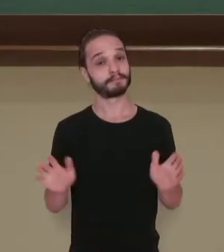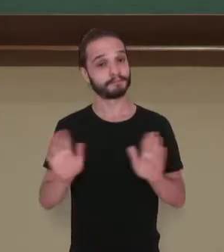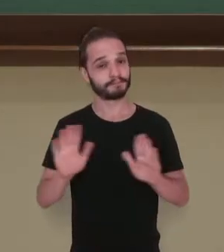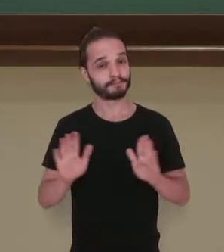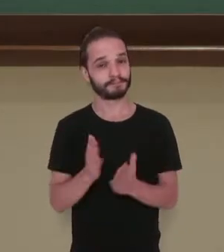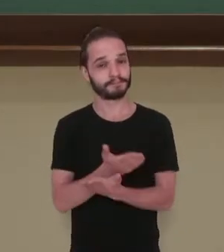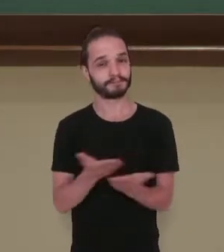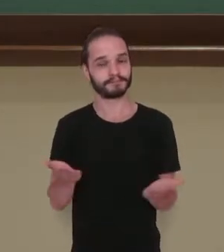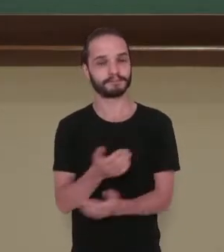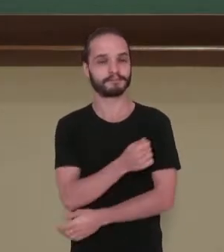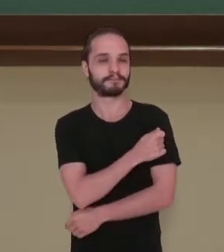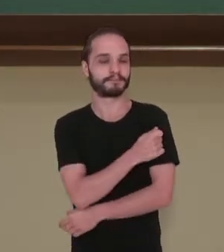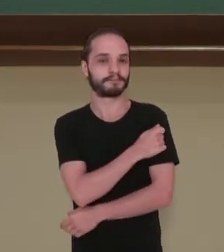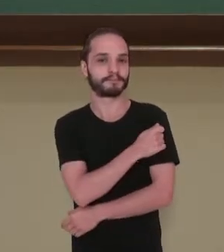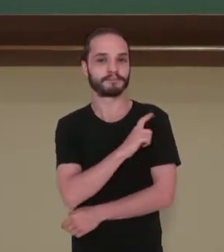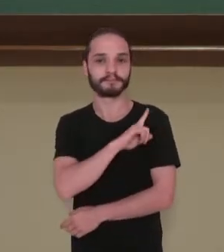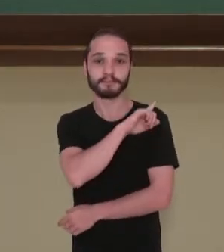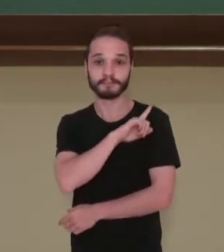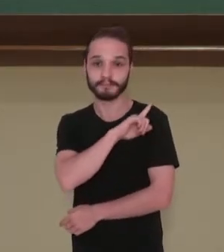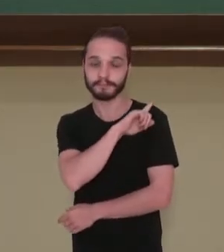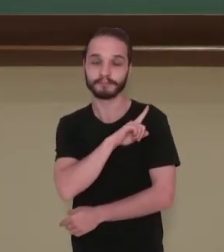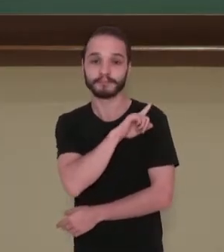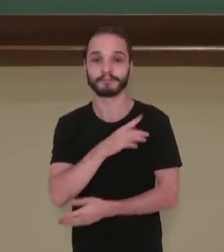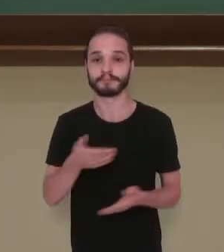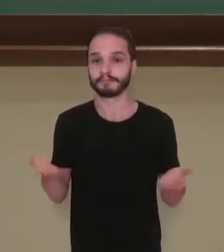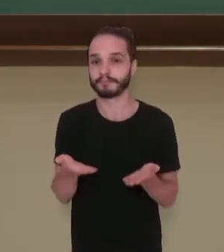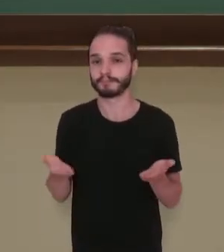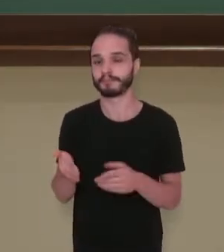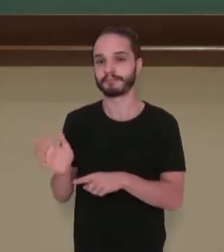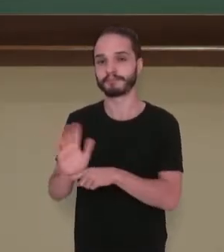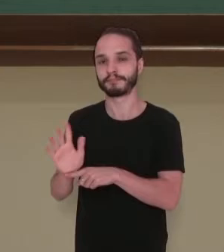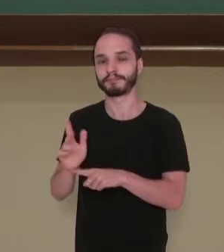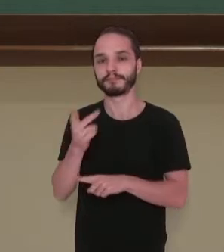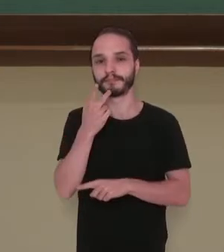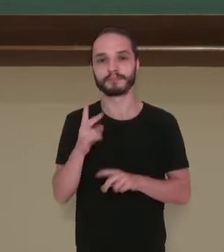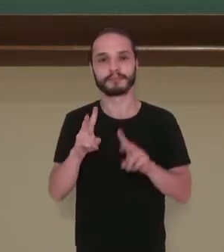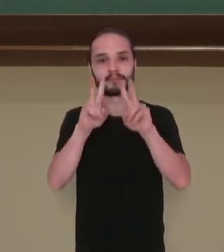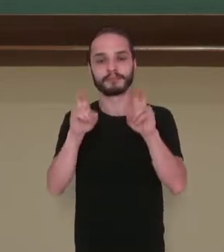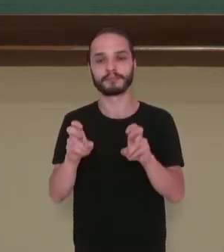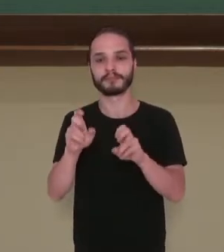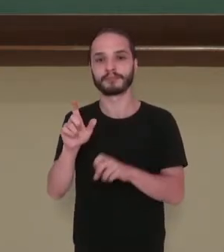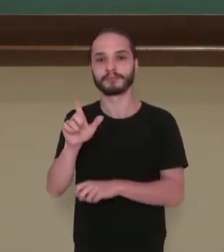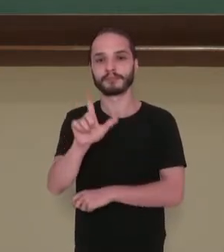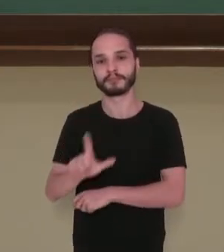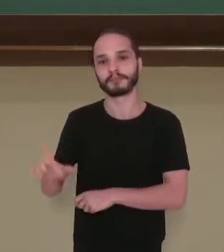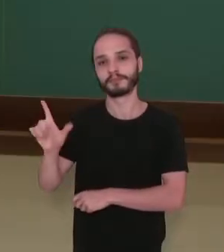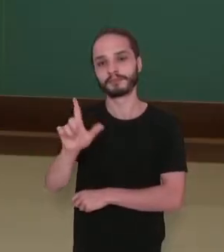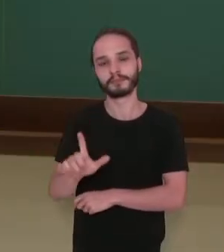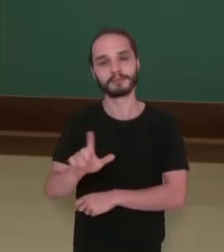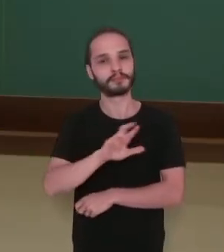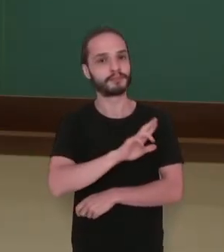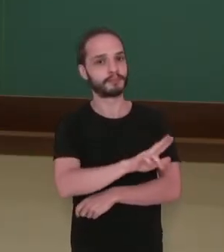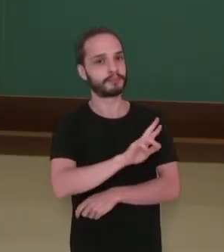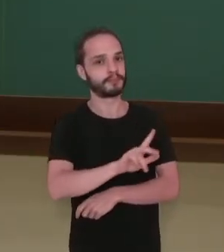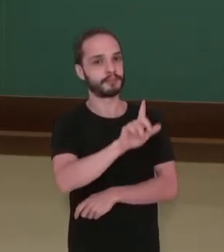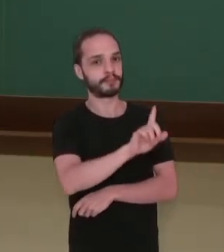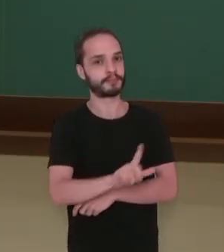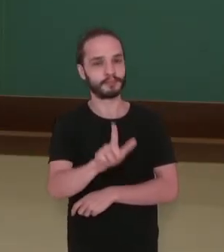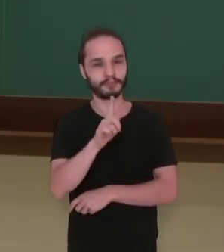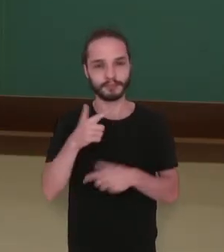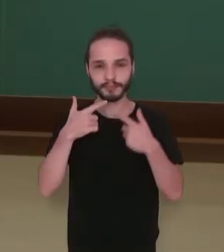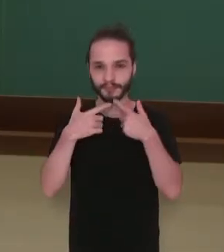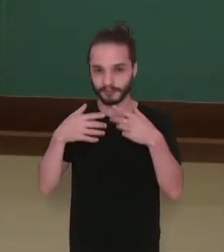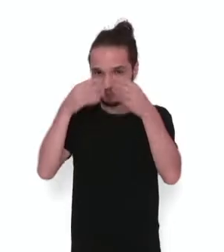Olá, estudantes da primeira série. Nesse vídeo vamos falar sobre linguagem literária e não literária. Olha